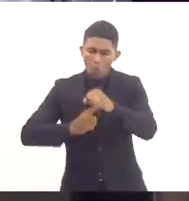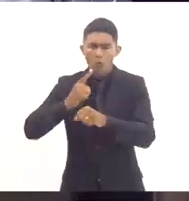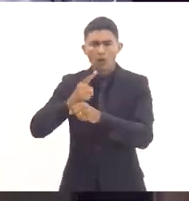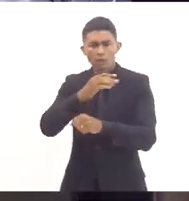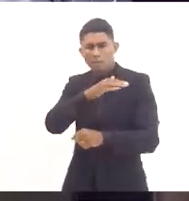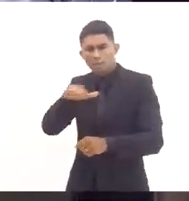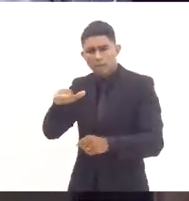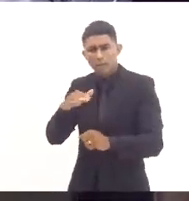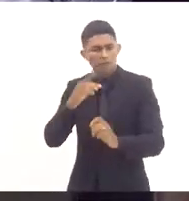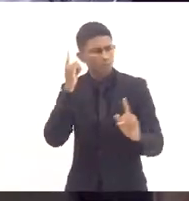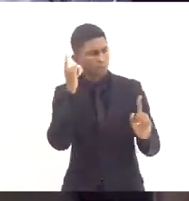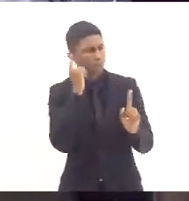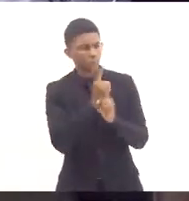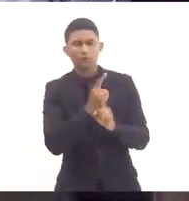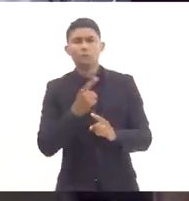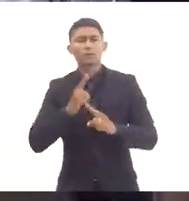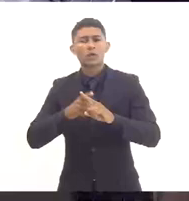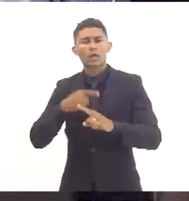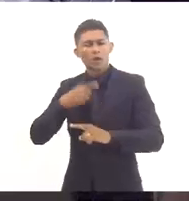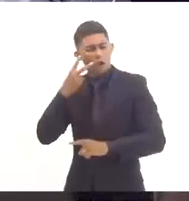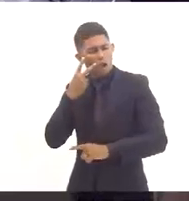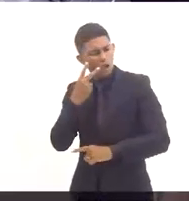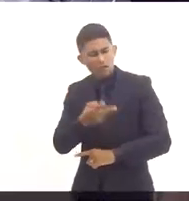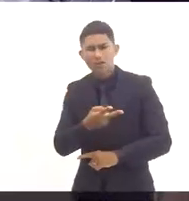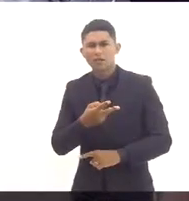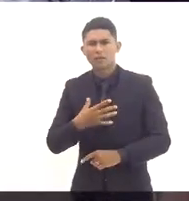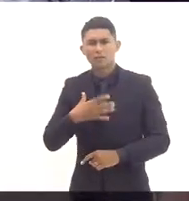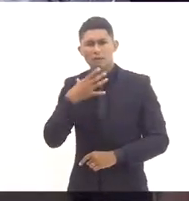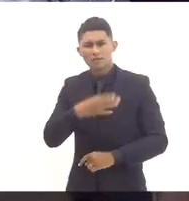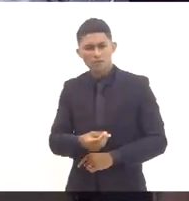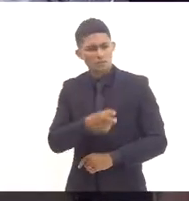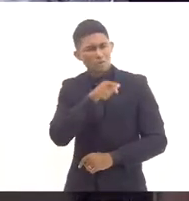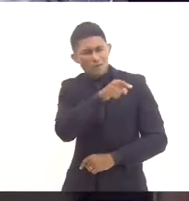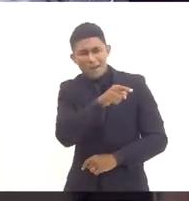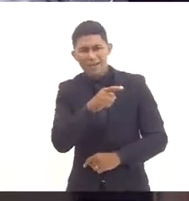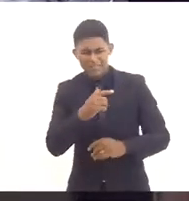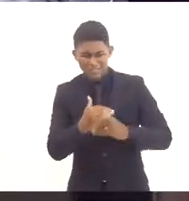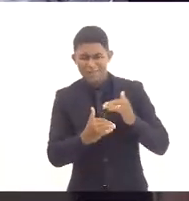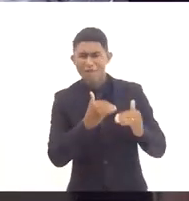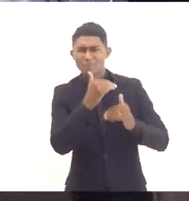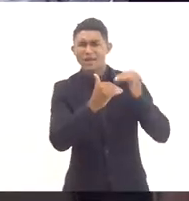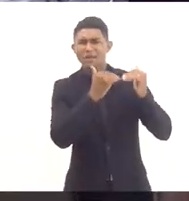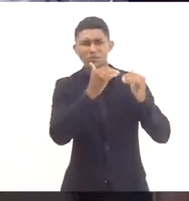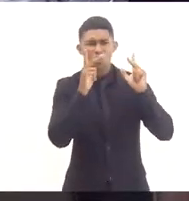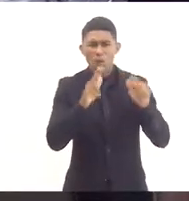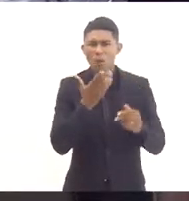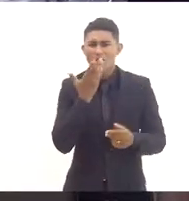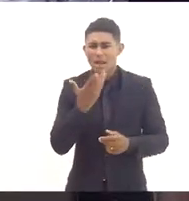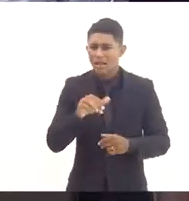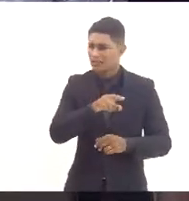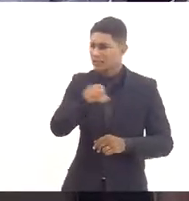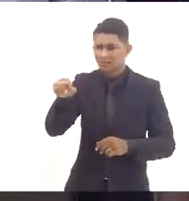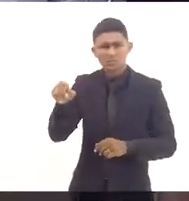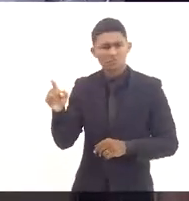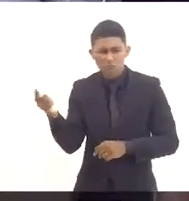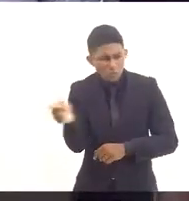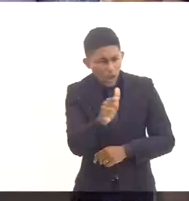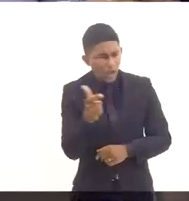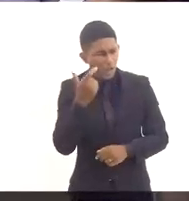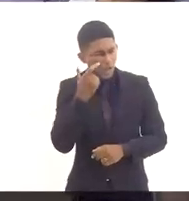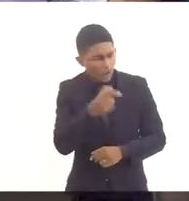era como as outras crianças que desenvolvimento dele não era como das outras crianças que eu tinha essa eu fui atrás